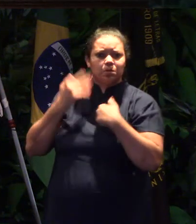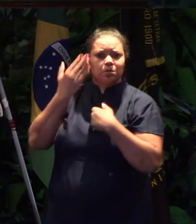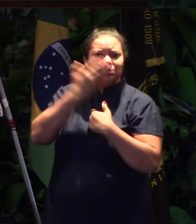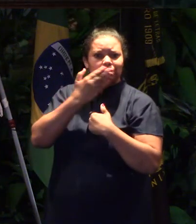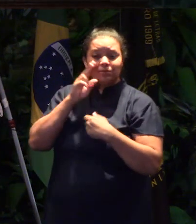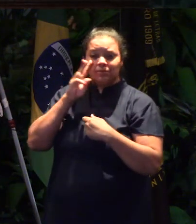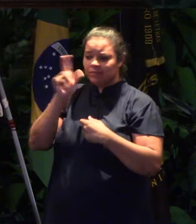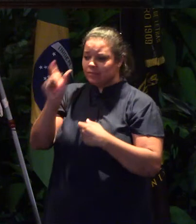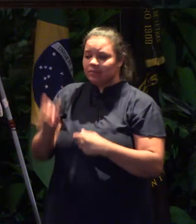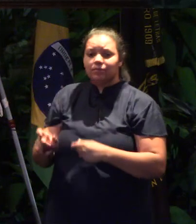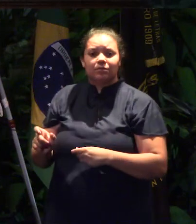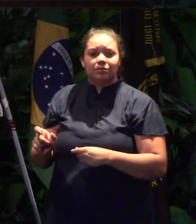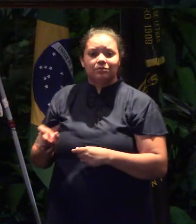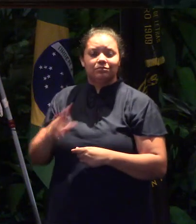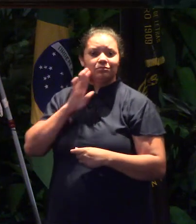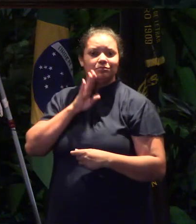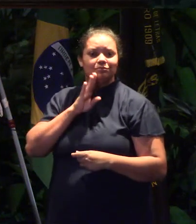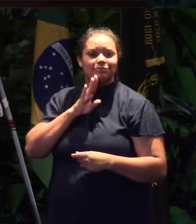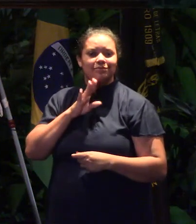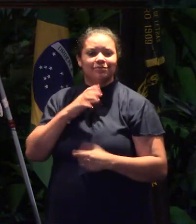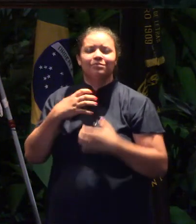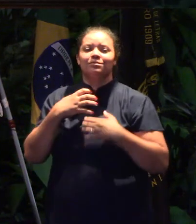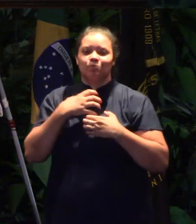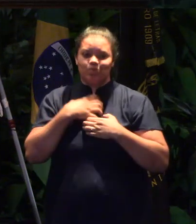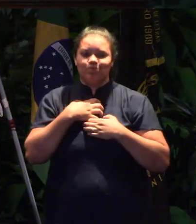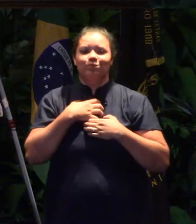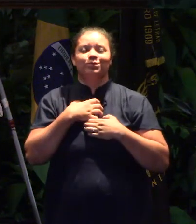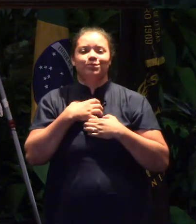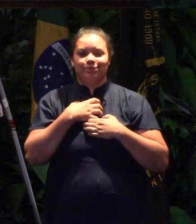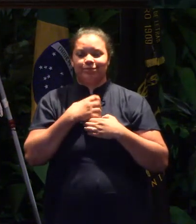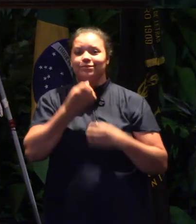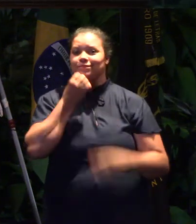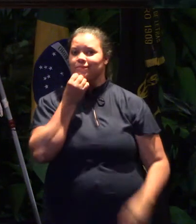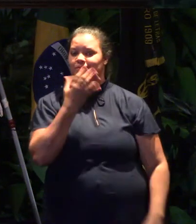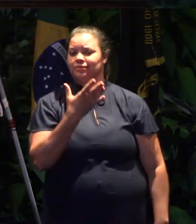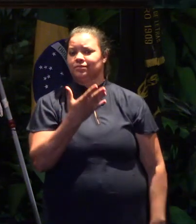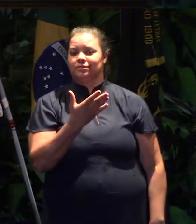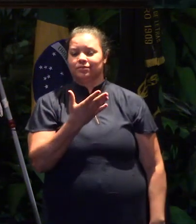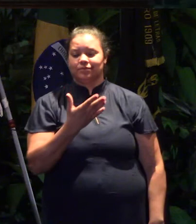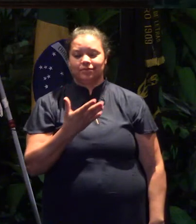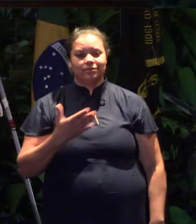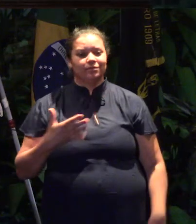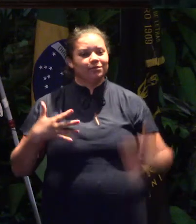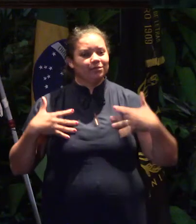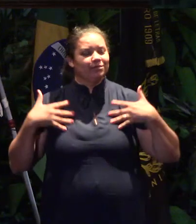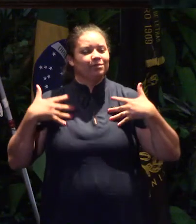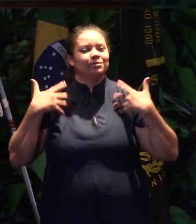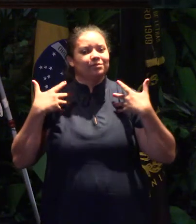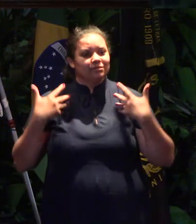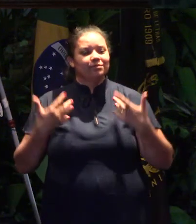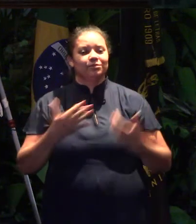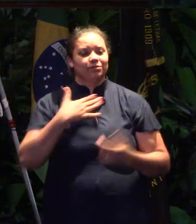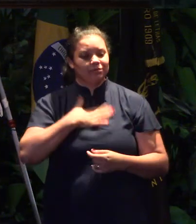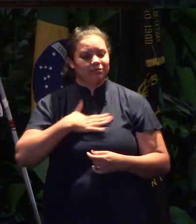o outro. Né? Então, eu me sentir como agente de humanização de alguém, para mim, é um privilégio assim, muito grande. No caso da